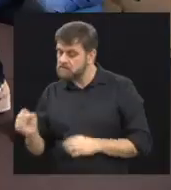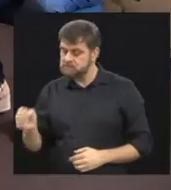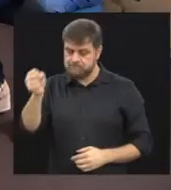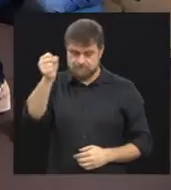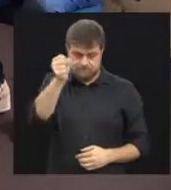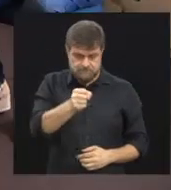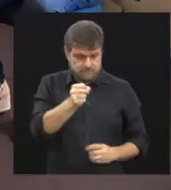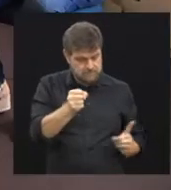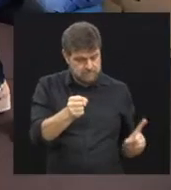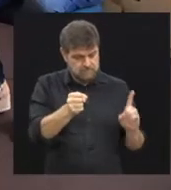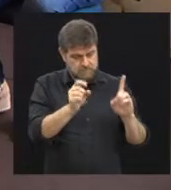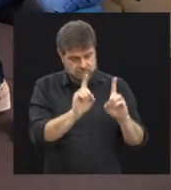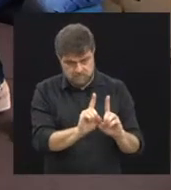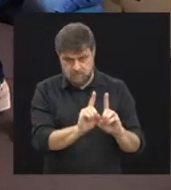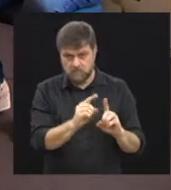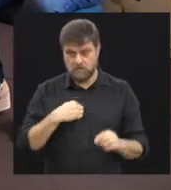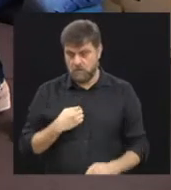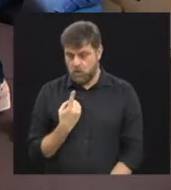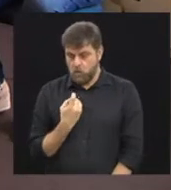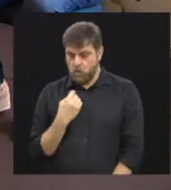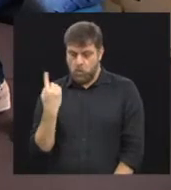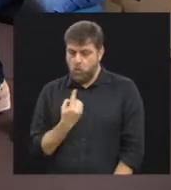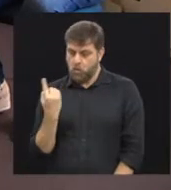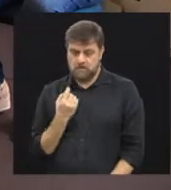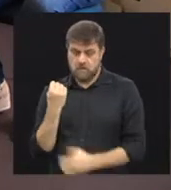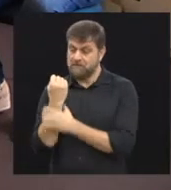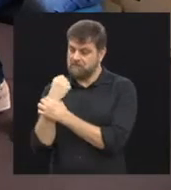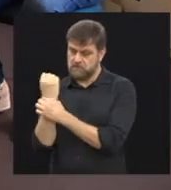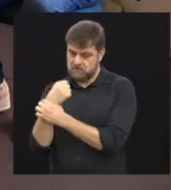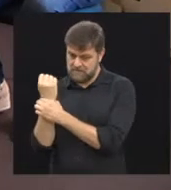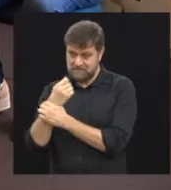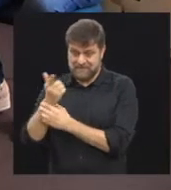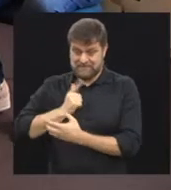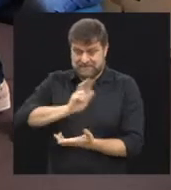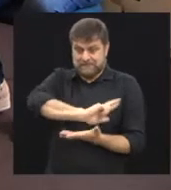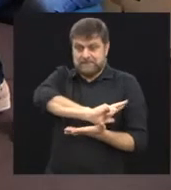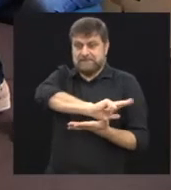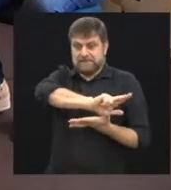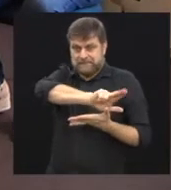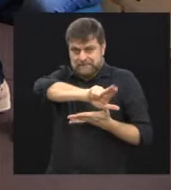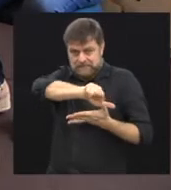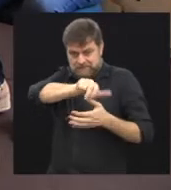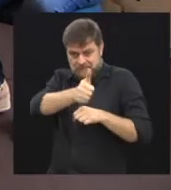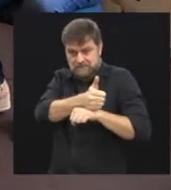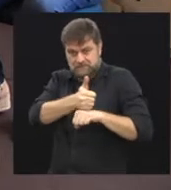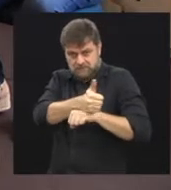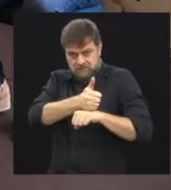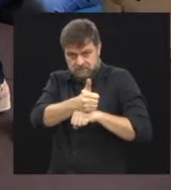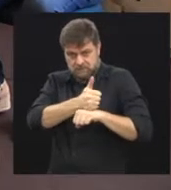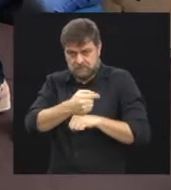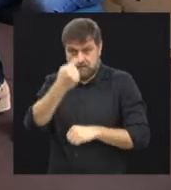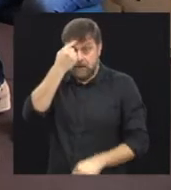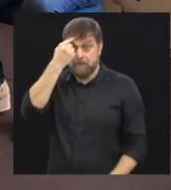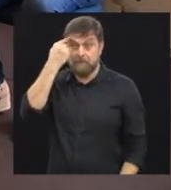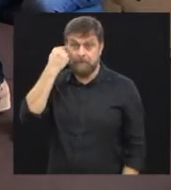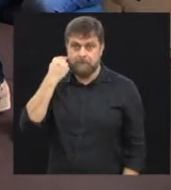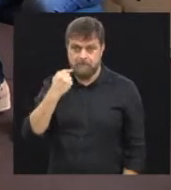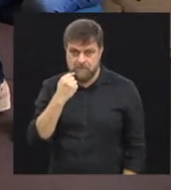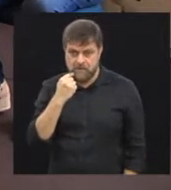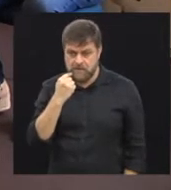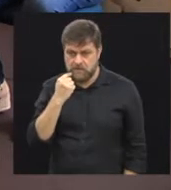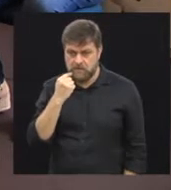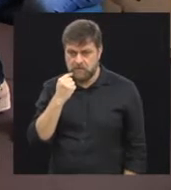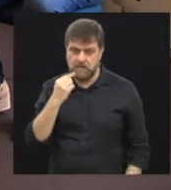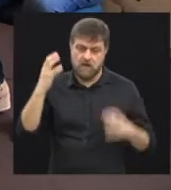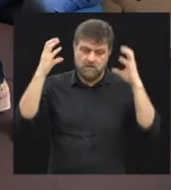atendimento. Então, não é uma coisa única só da fisioterapia, são vários atendimentos que essa criança tem em 30 minutos e